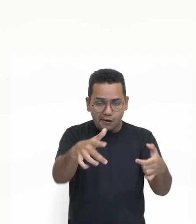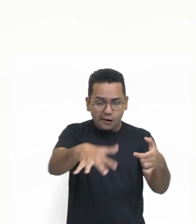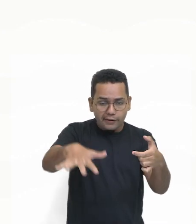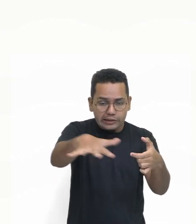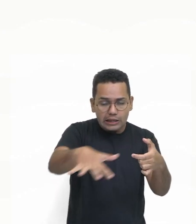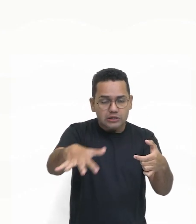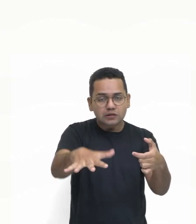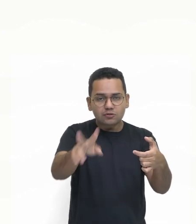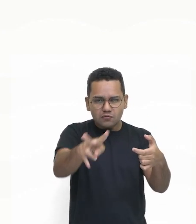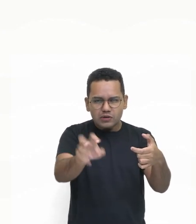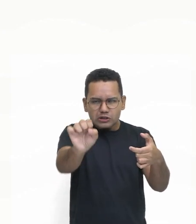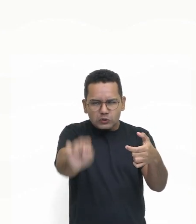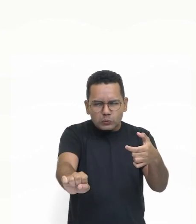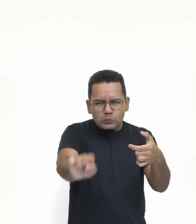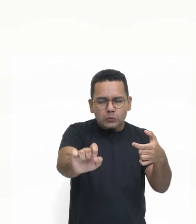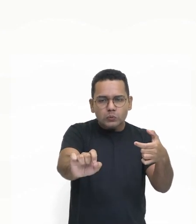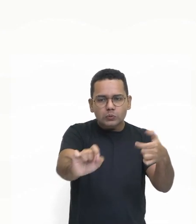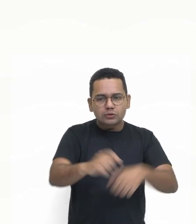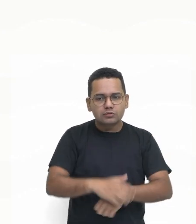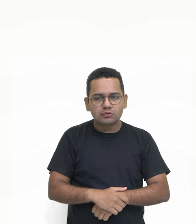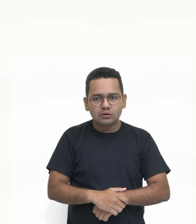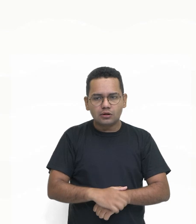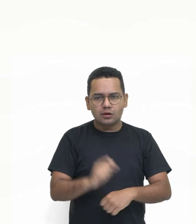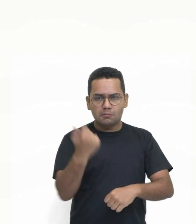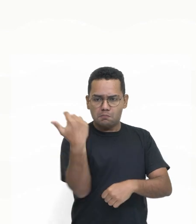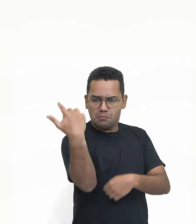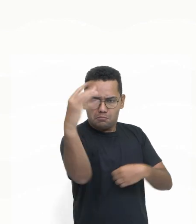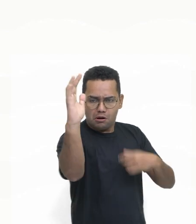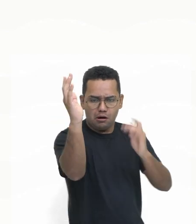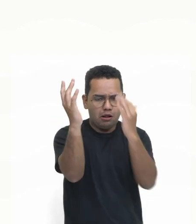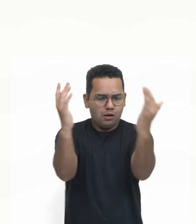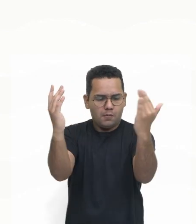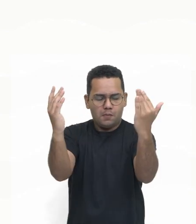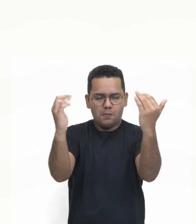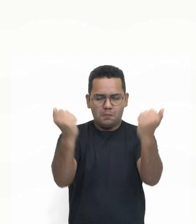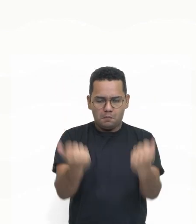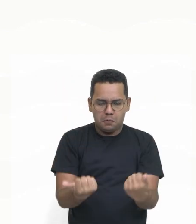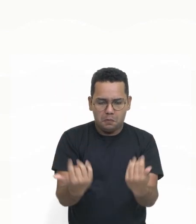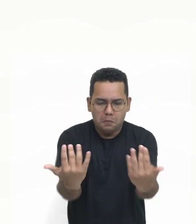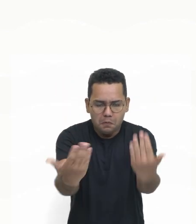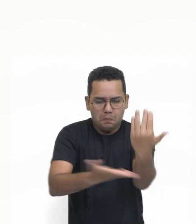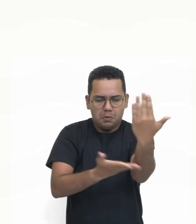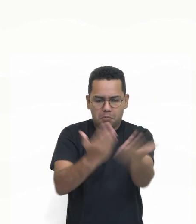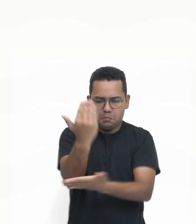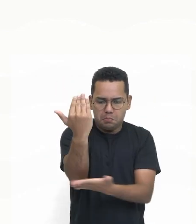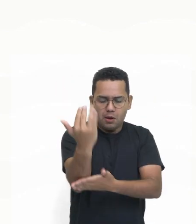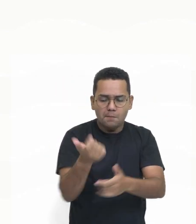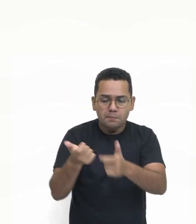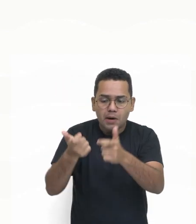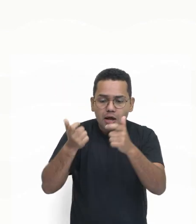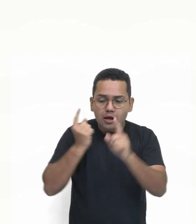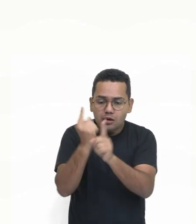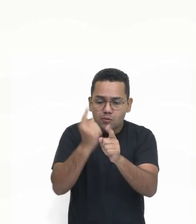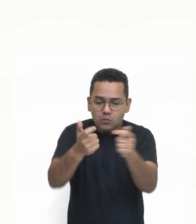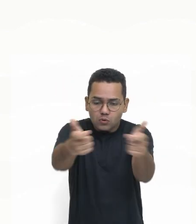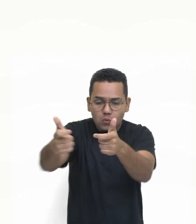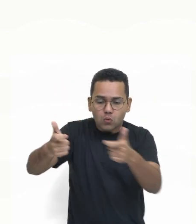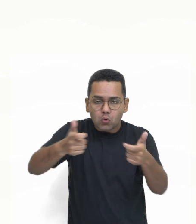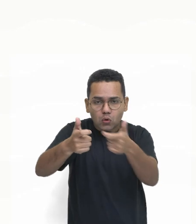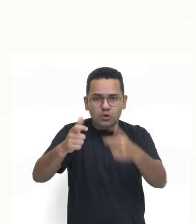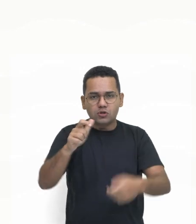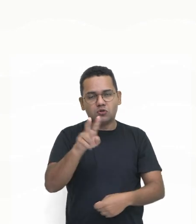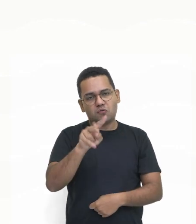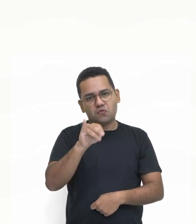vilas e tornar aquela área ali totalmente ali desmatada para eles encontrarem o esconderijo dos Vietcongs, certo?